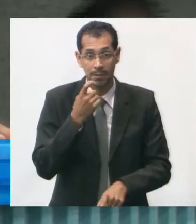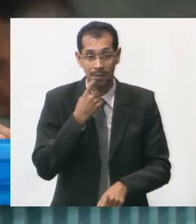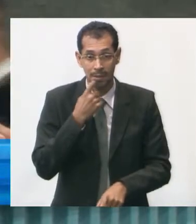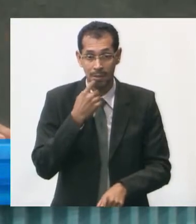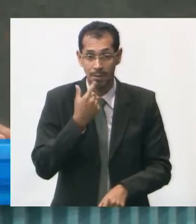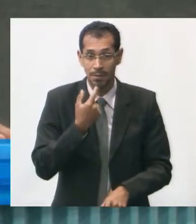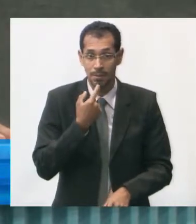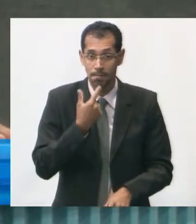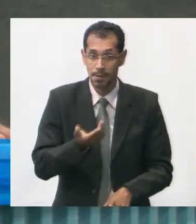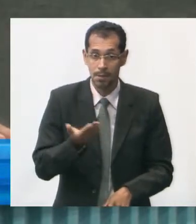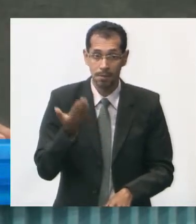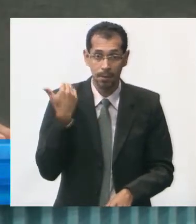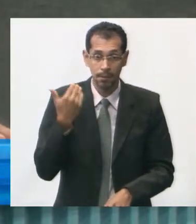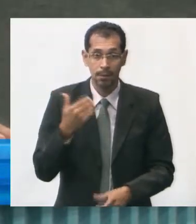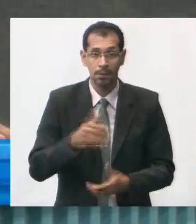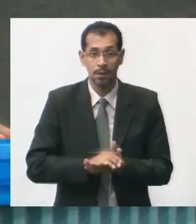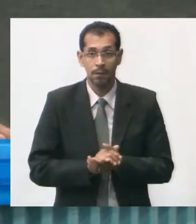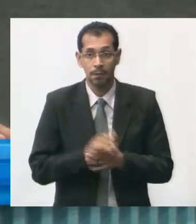que